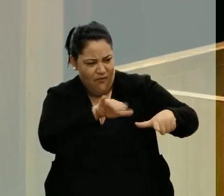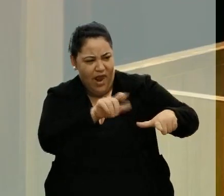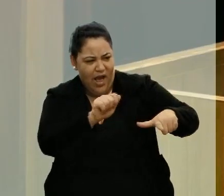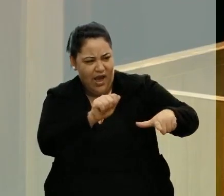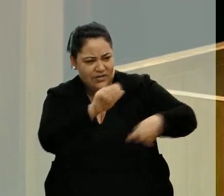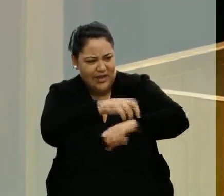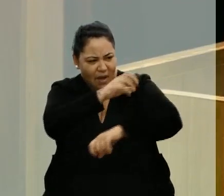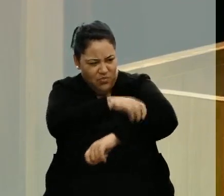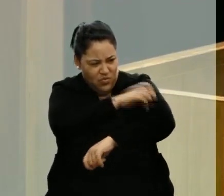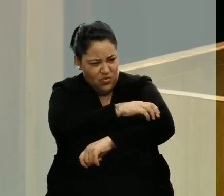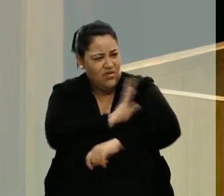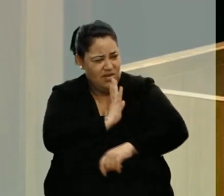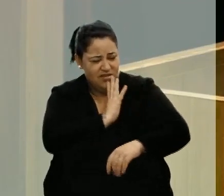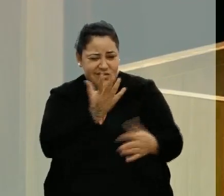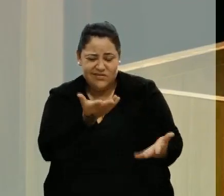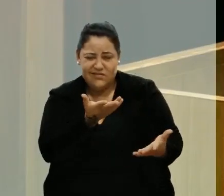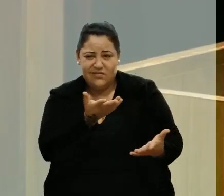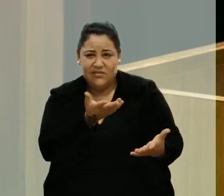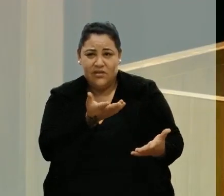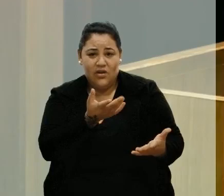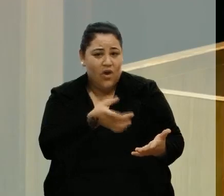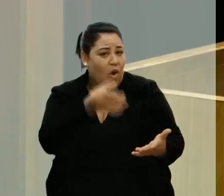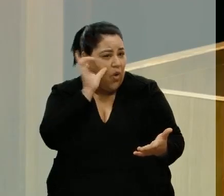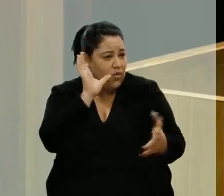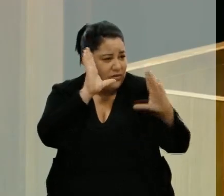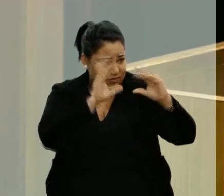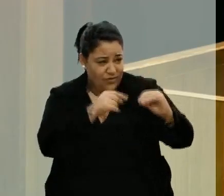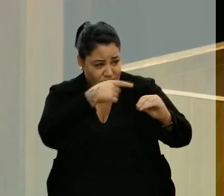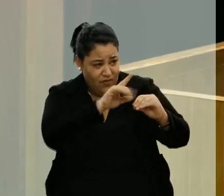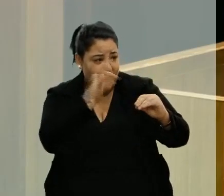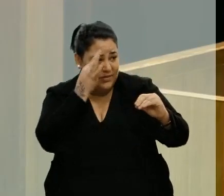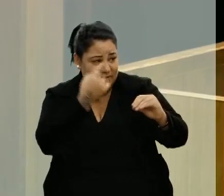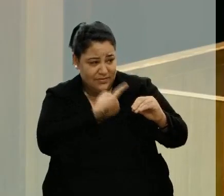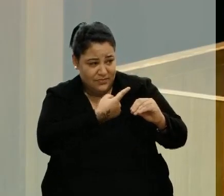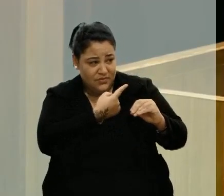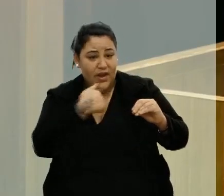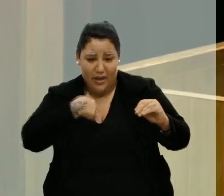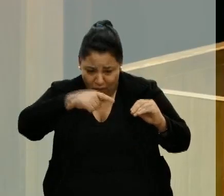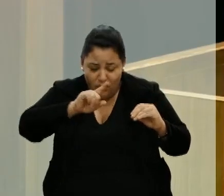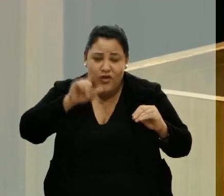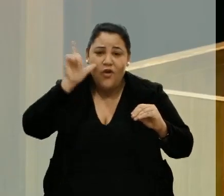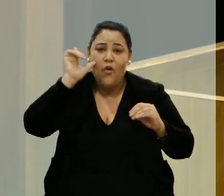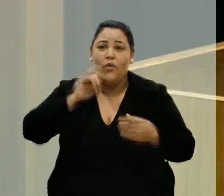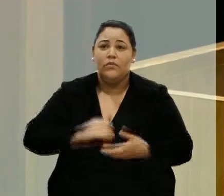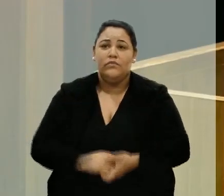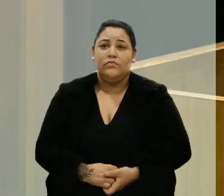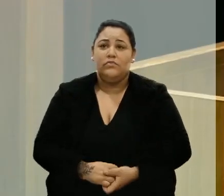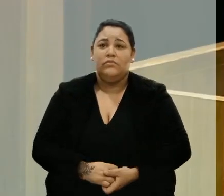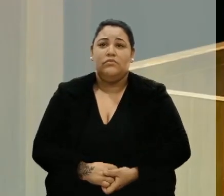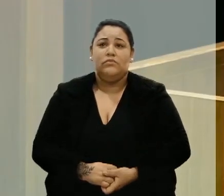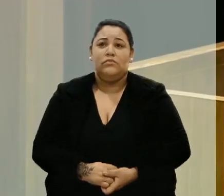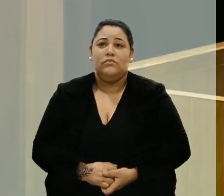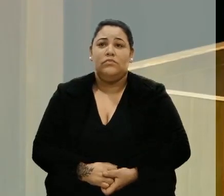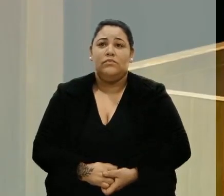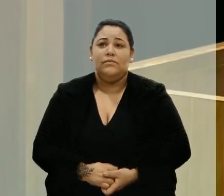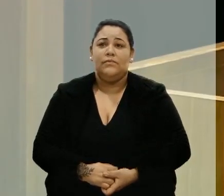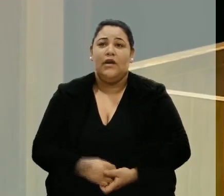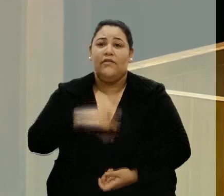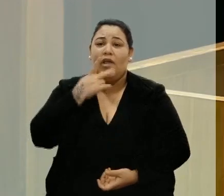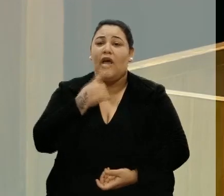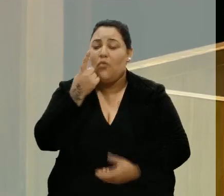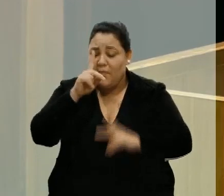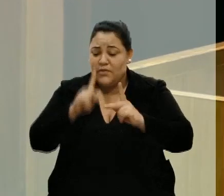Vila Sapo? Porque a senhora esteve ontem à noite lá que alagou? Eu tive lá ontem. Me traga uma pessoa que